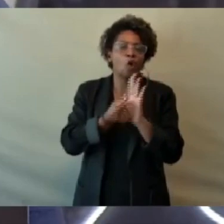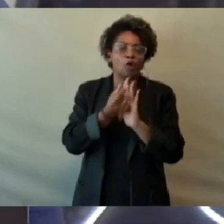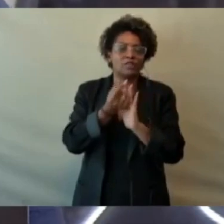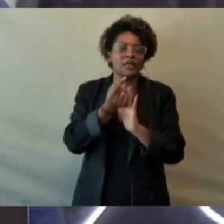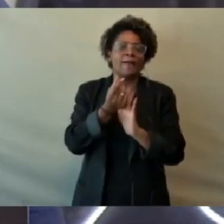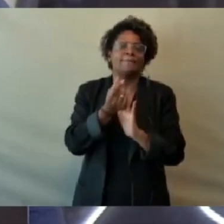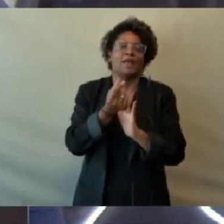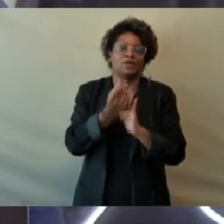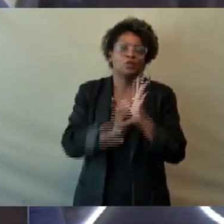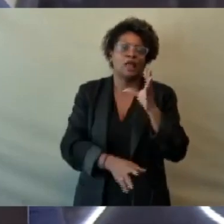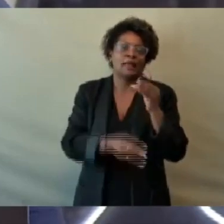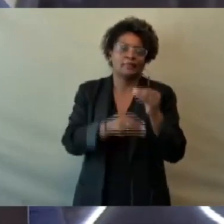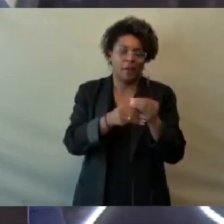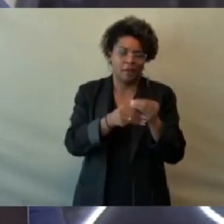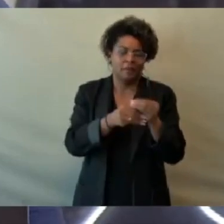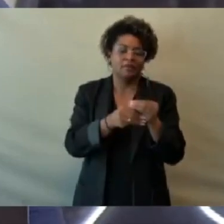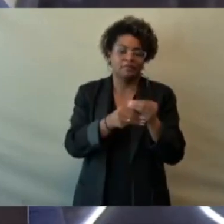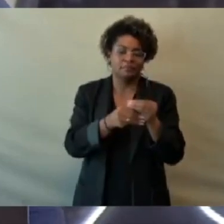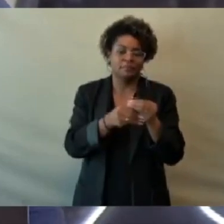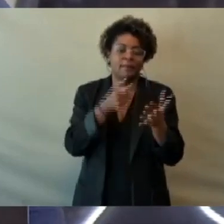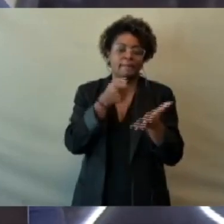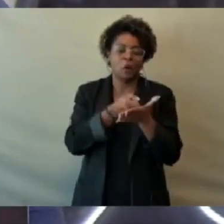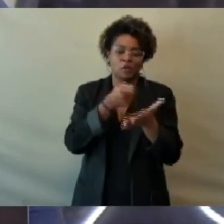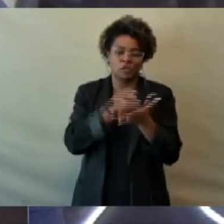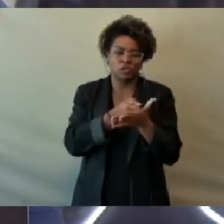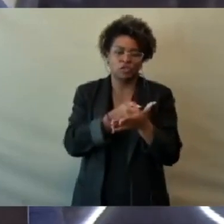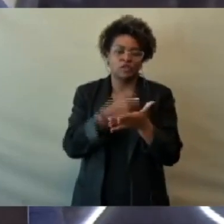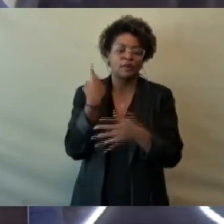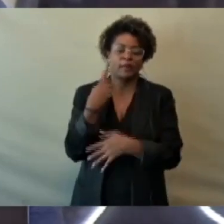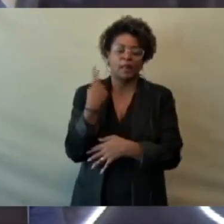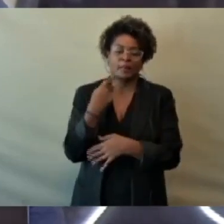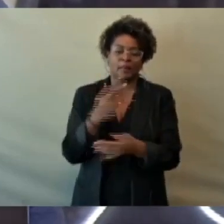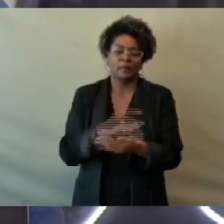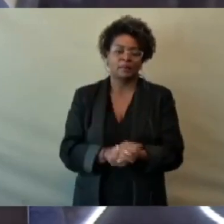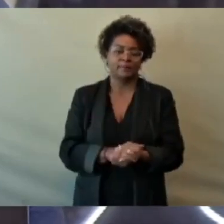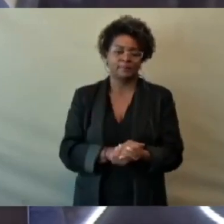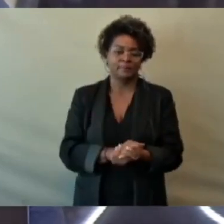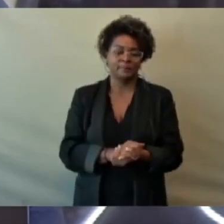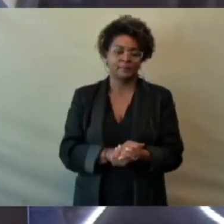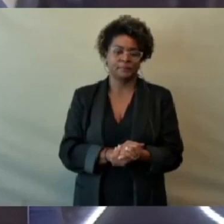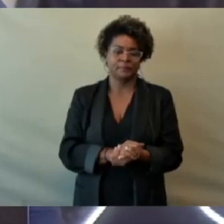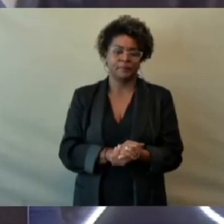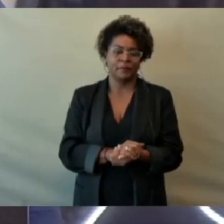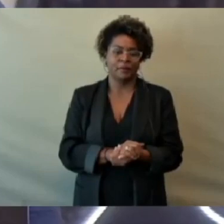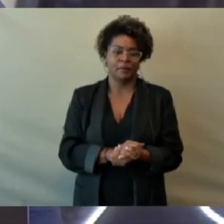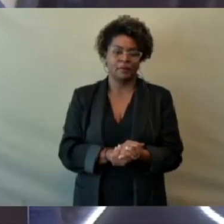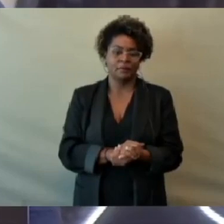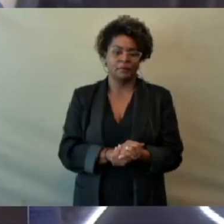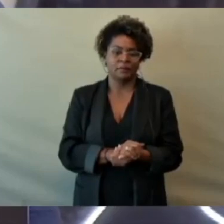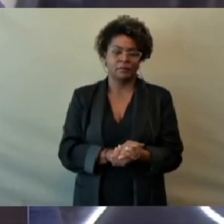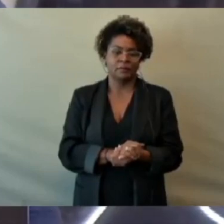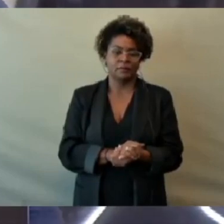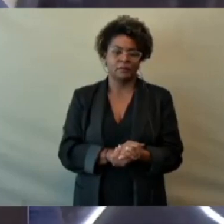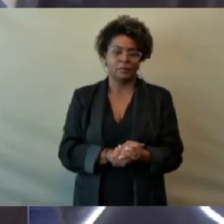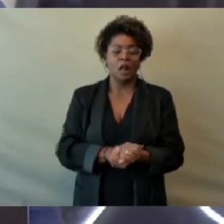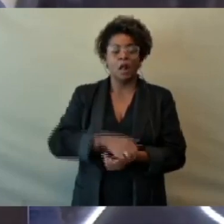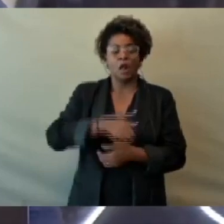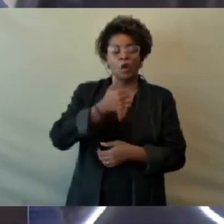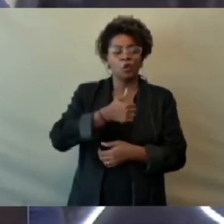impositivo a emenda parlamentar e nesta primeira rodada do novo orçamento participativo do qual a gente é autor